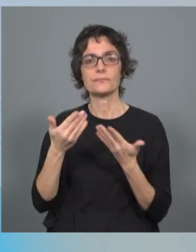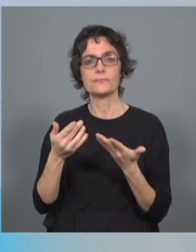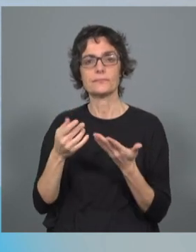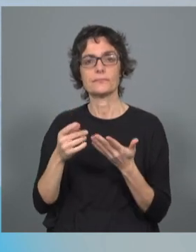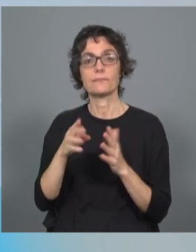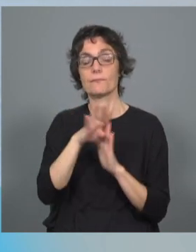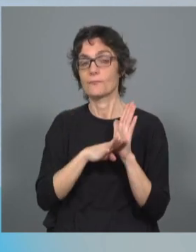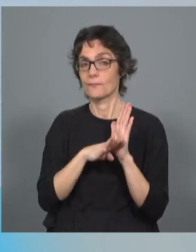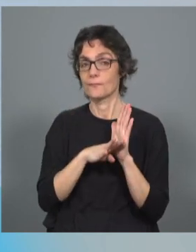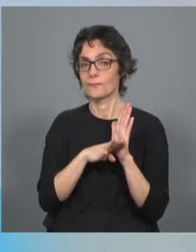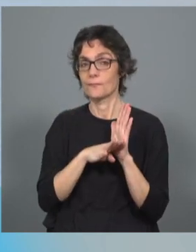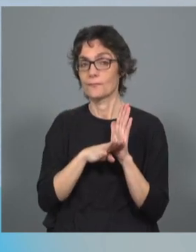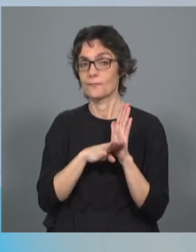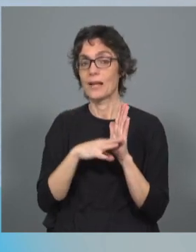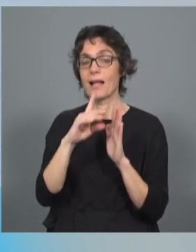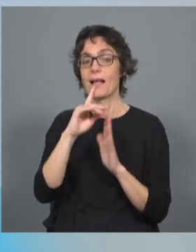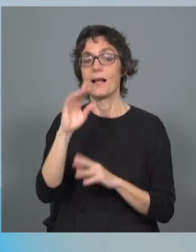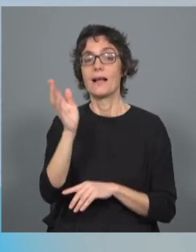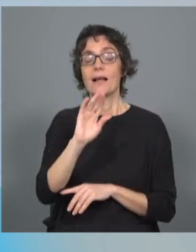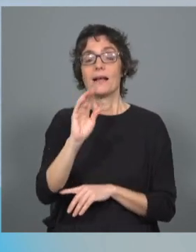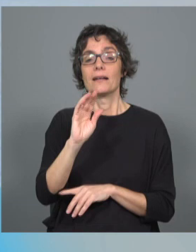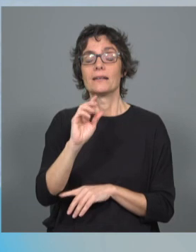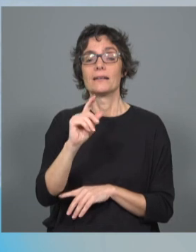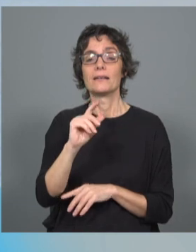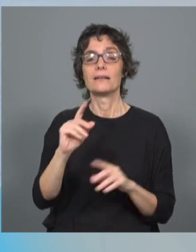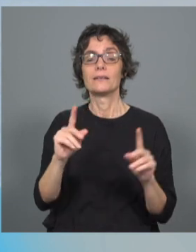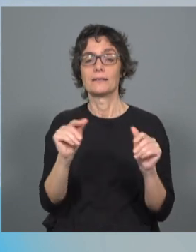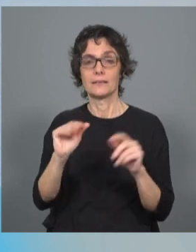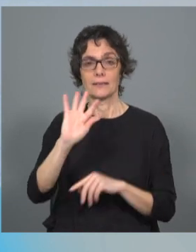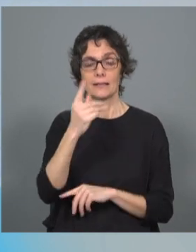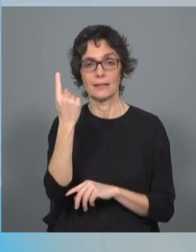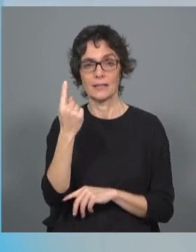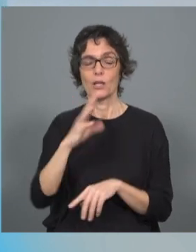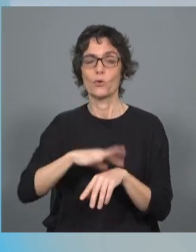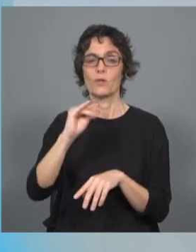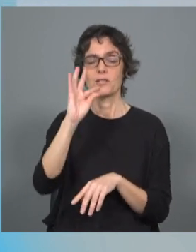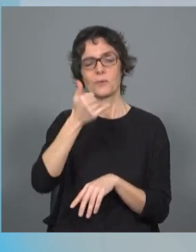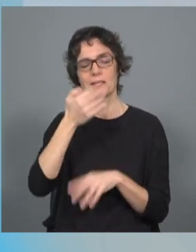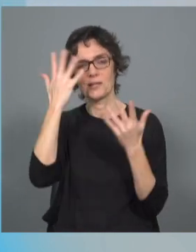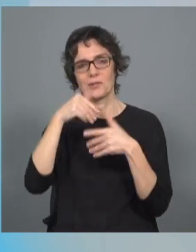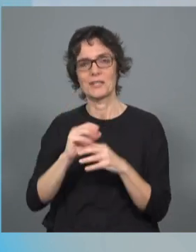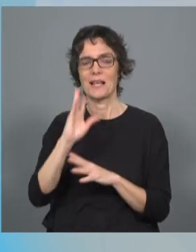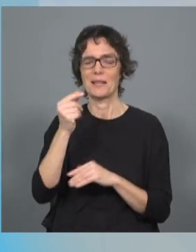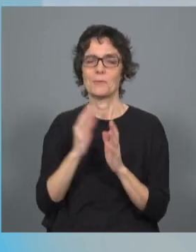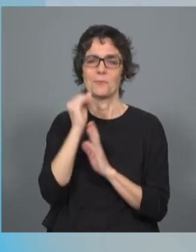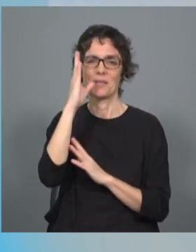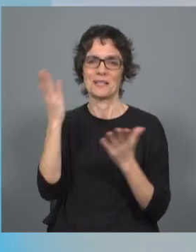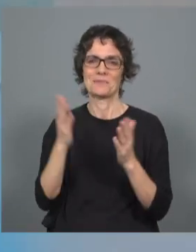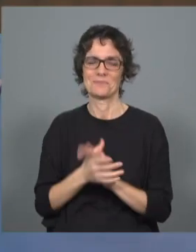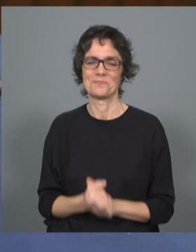programa que partilhamos consigo na Antena 1 quando forem 22h45. Desejo-lhe uma boa tarde. Até amanhã, se os quiser.